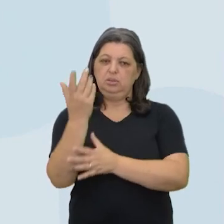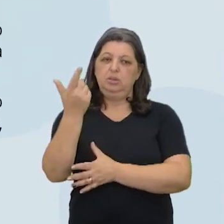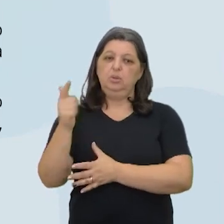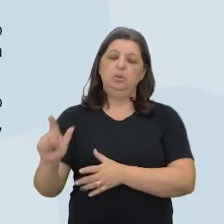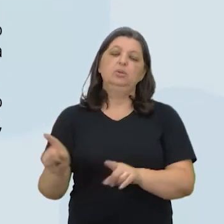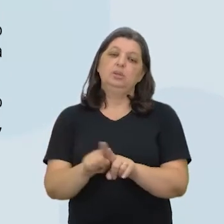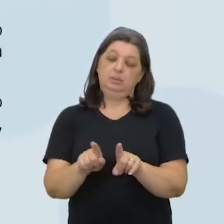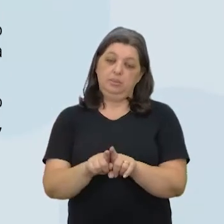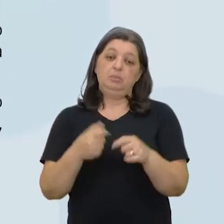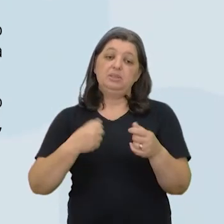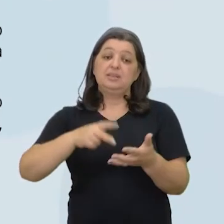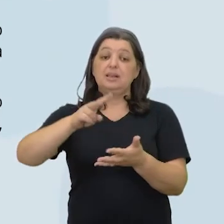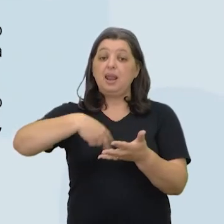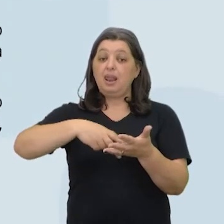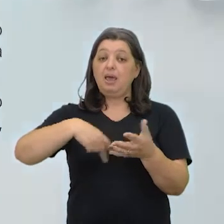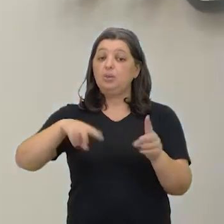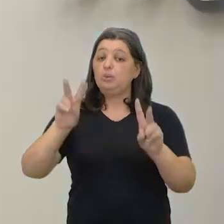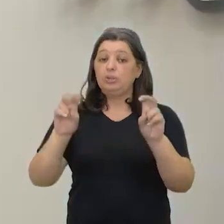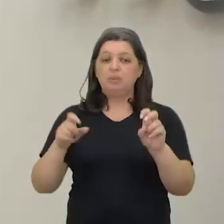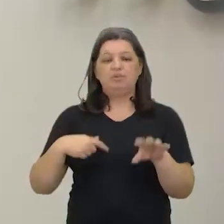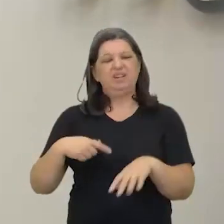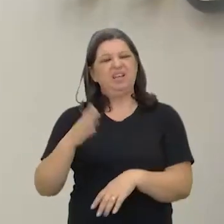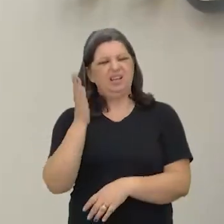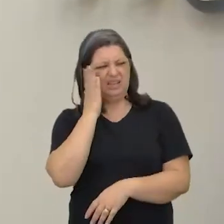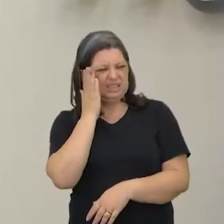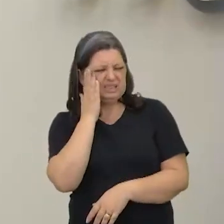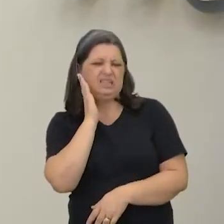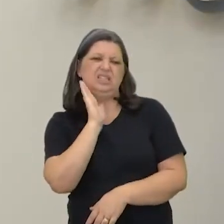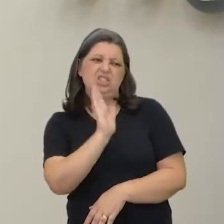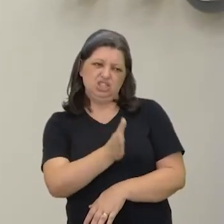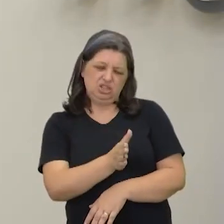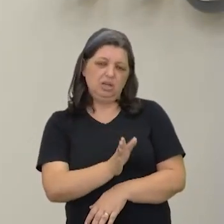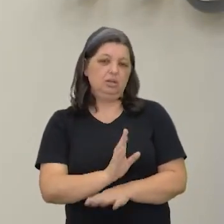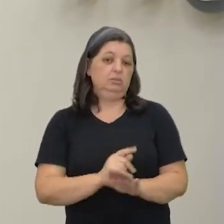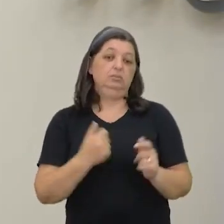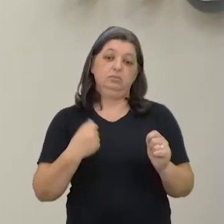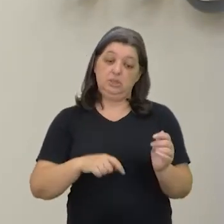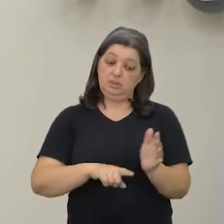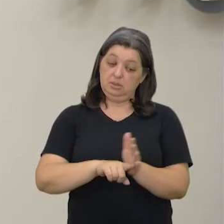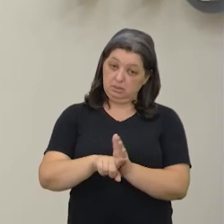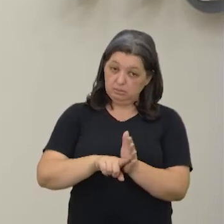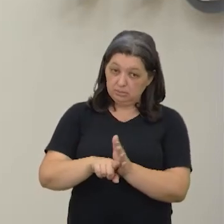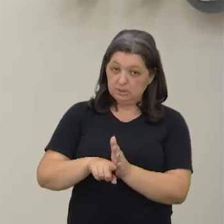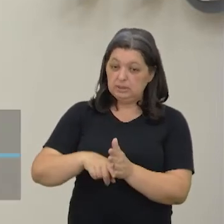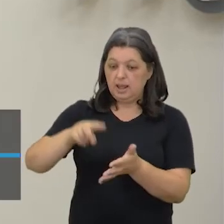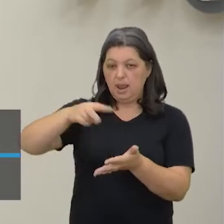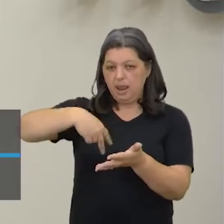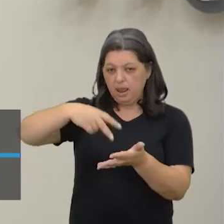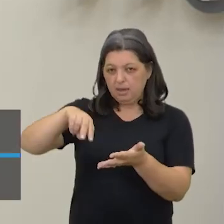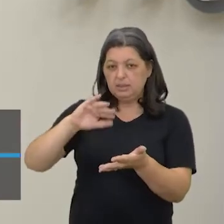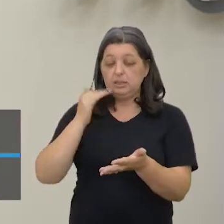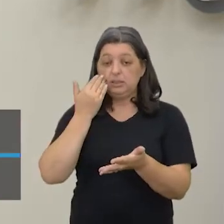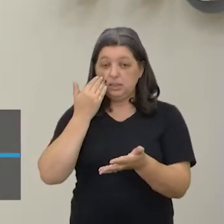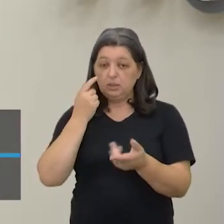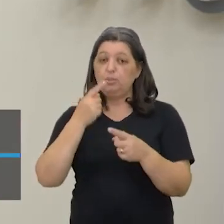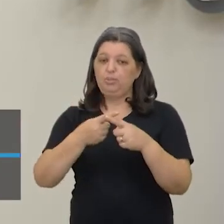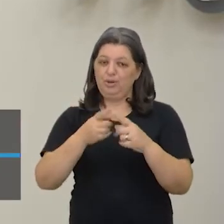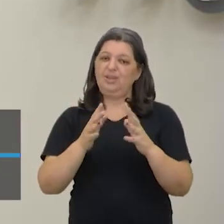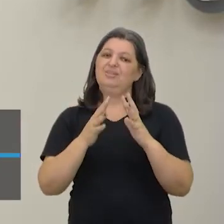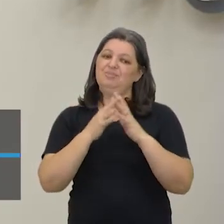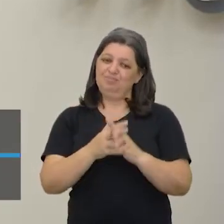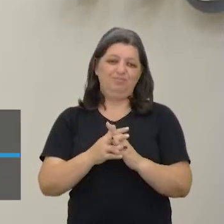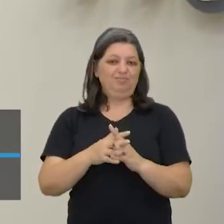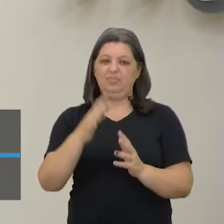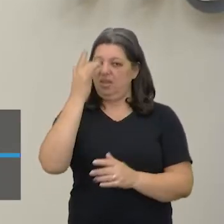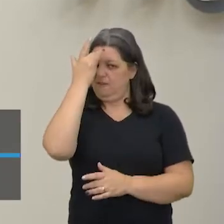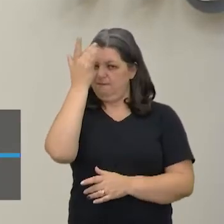isso tem que ler sobre o assunto, né? Eu já sei, estou cansada disso. Tem que ler, tem que debruçar, tem que entender, porque é complexo, não é tão fácil